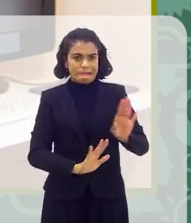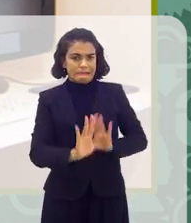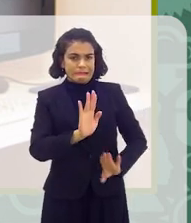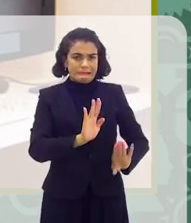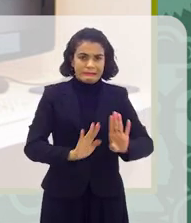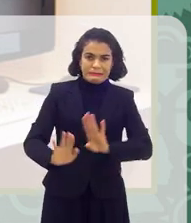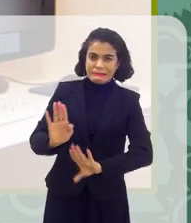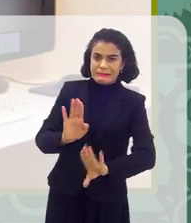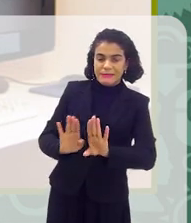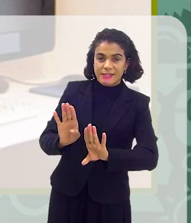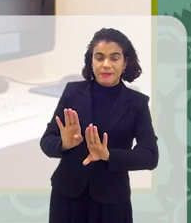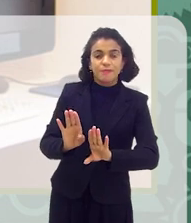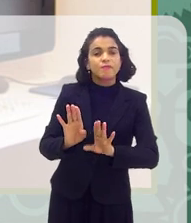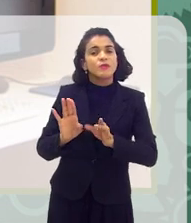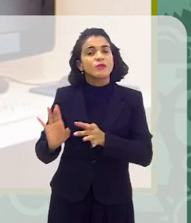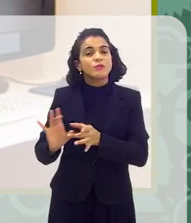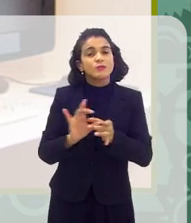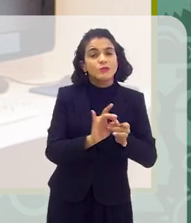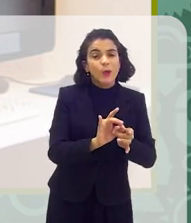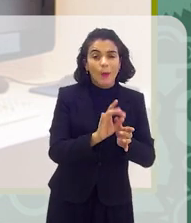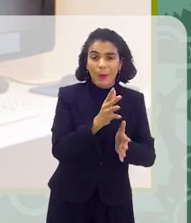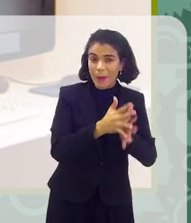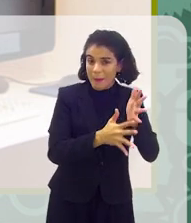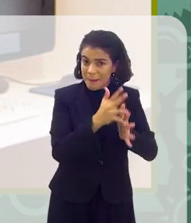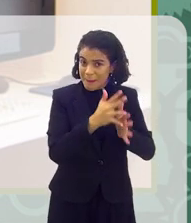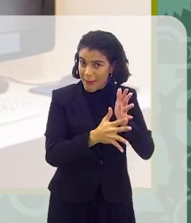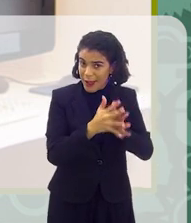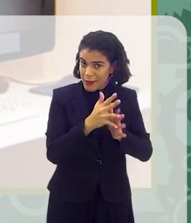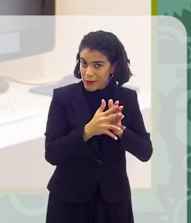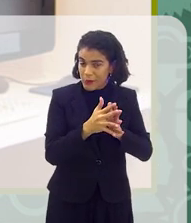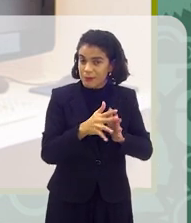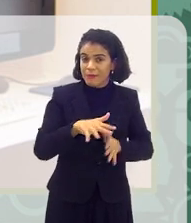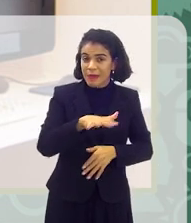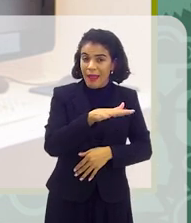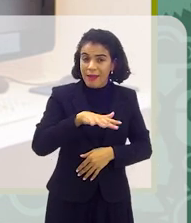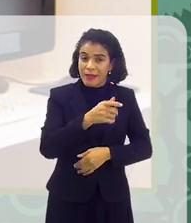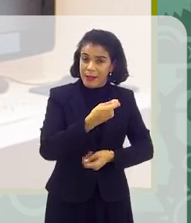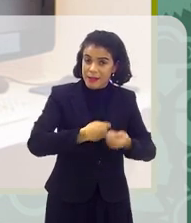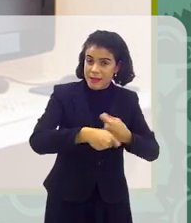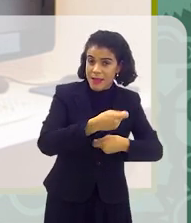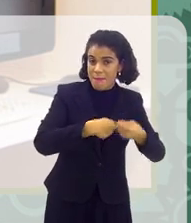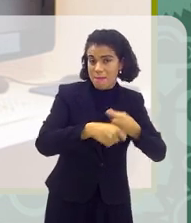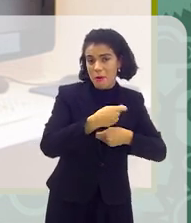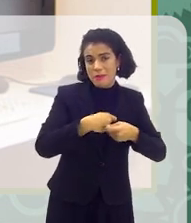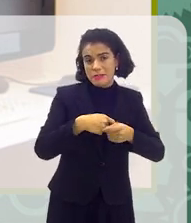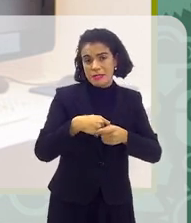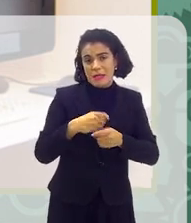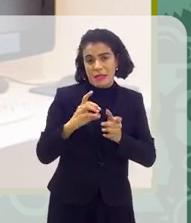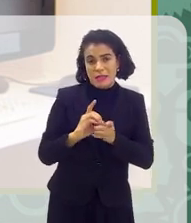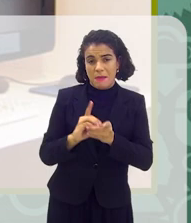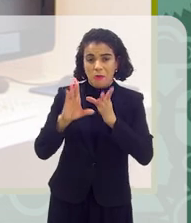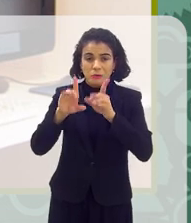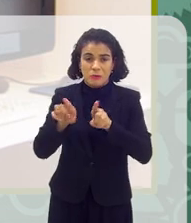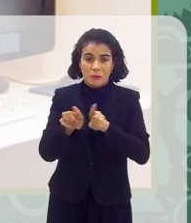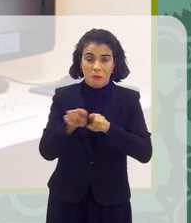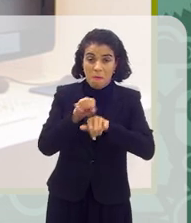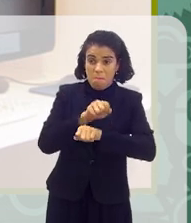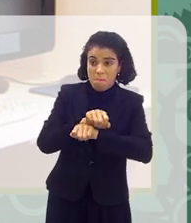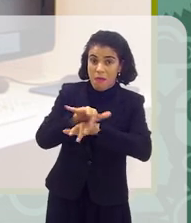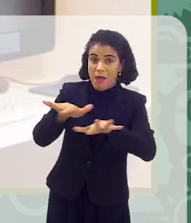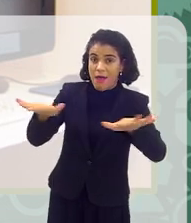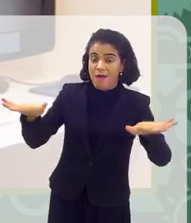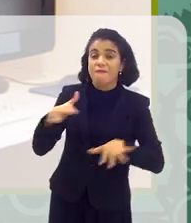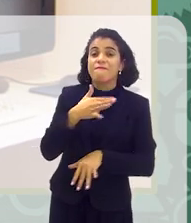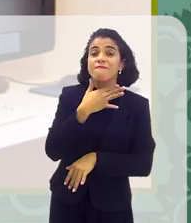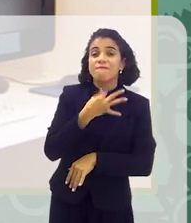aí, em relação ao impacto disso, tanto na economia, na democracia, na disseminação de fake news,